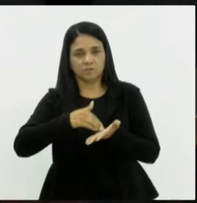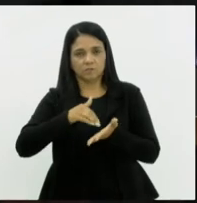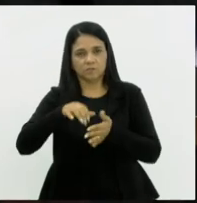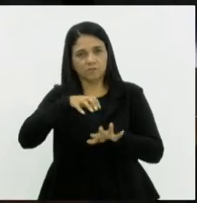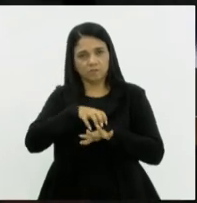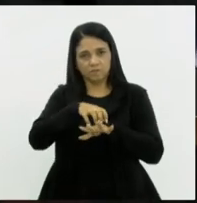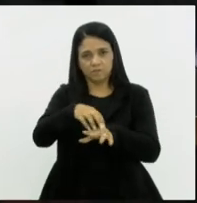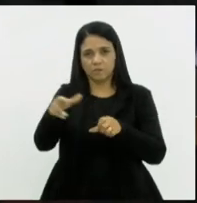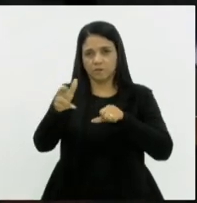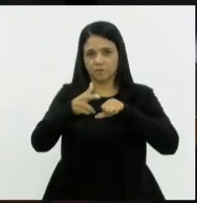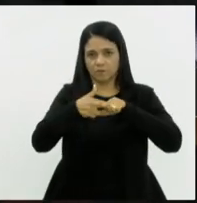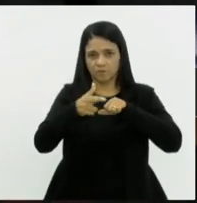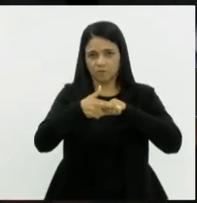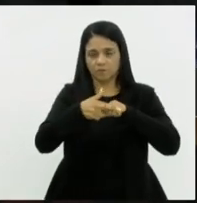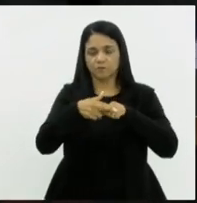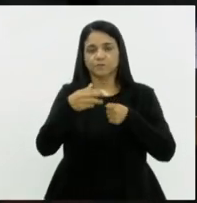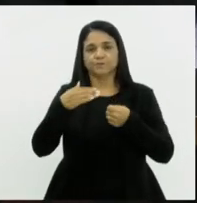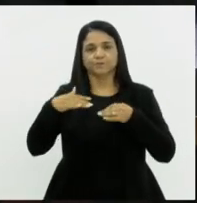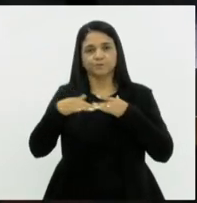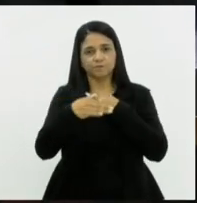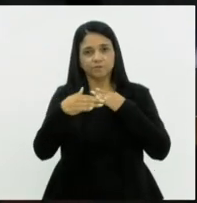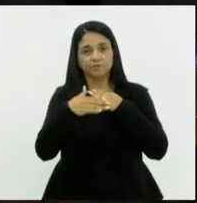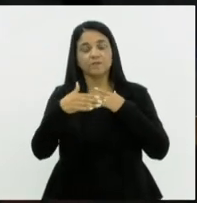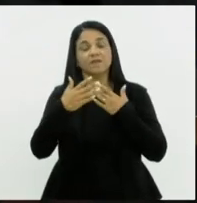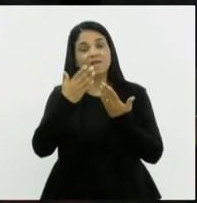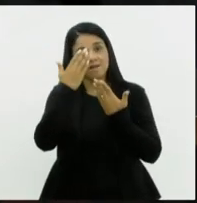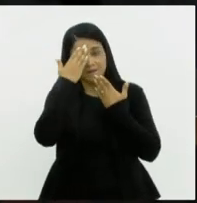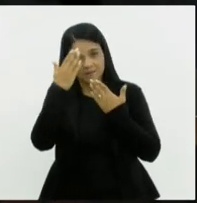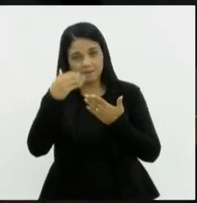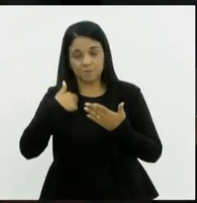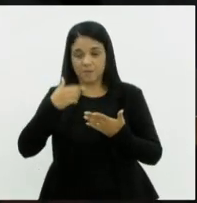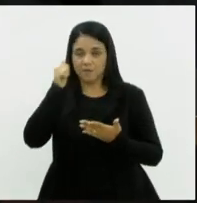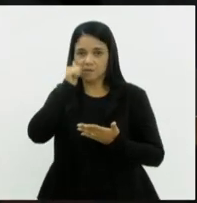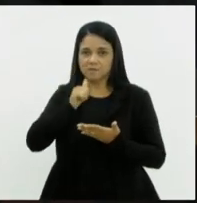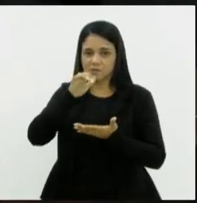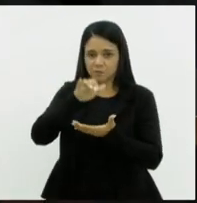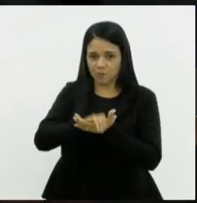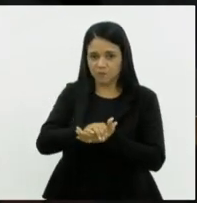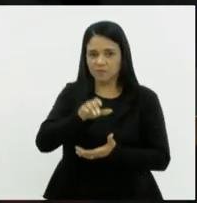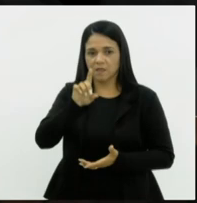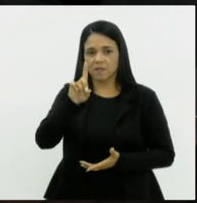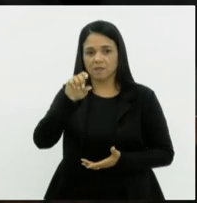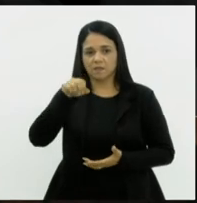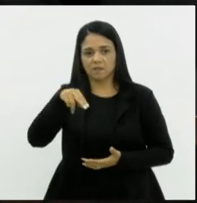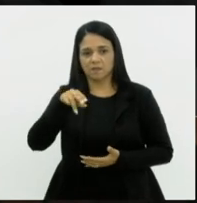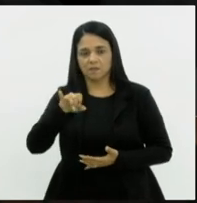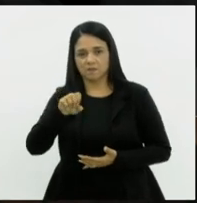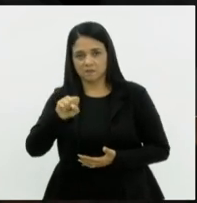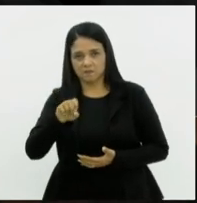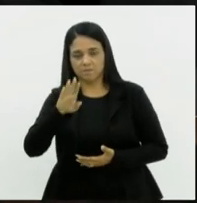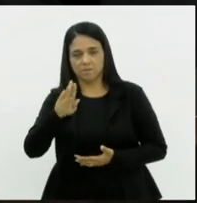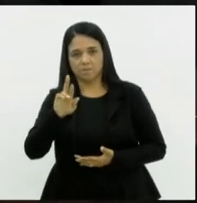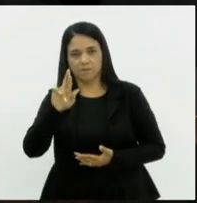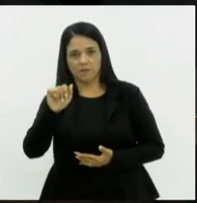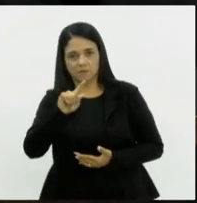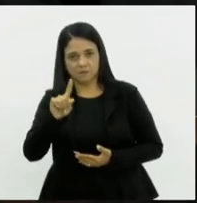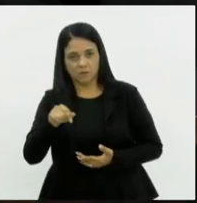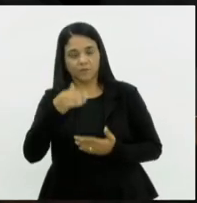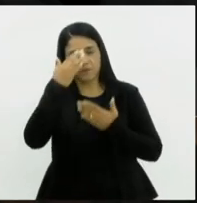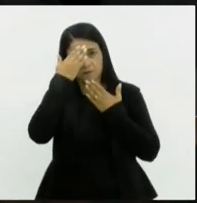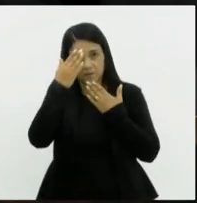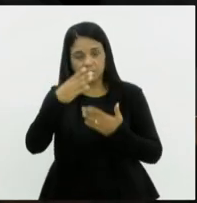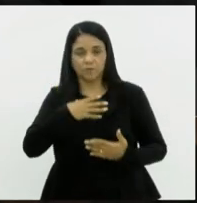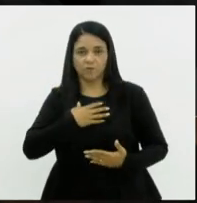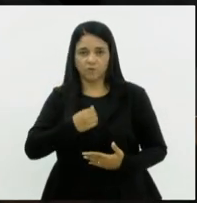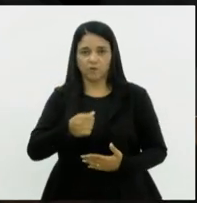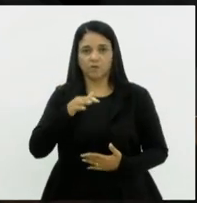Roxo. Quero agradecer aqui também a minha esposa, Denise Brazão. Quero agradecer também ao meu